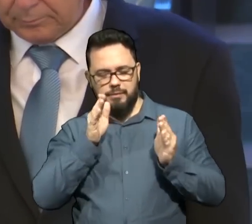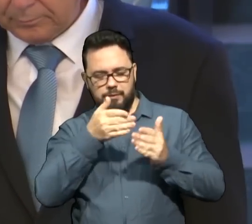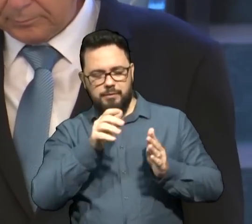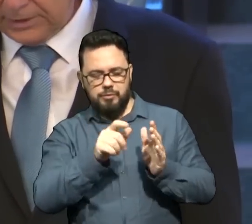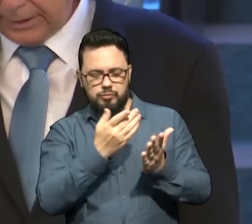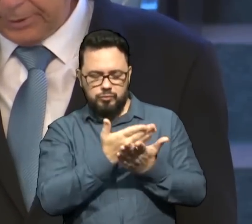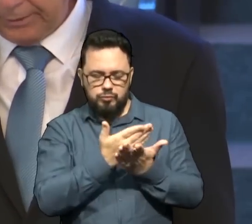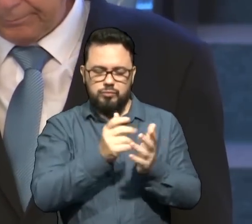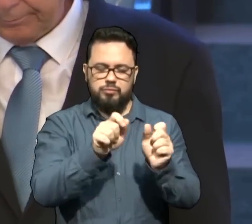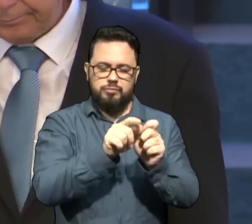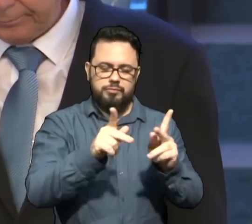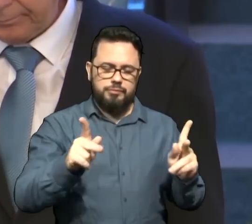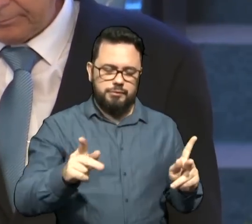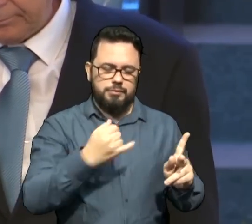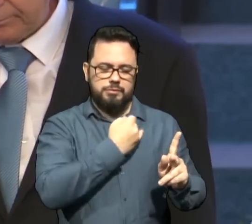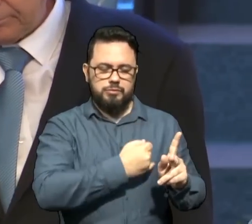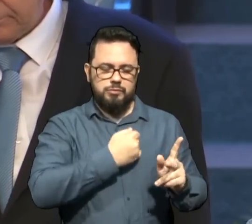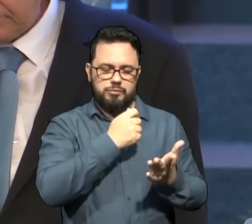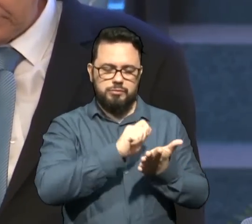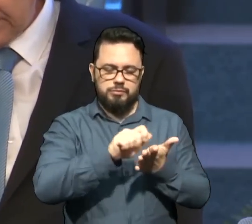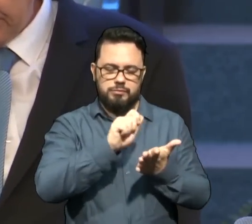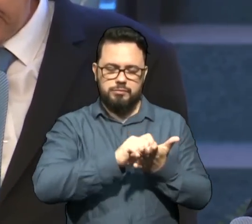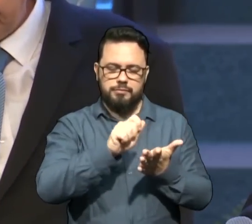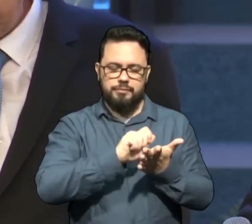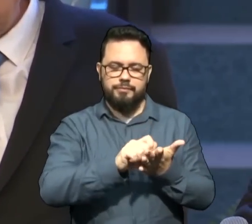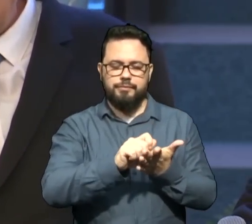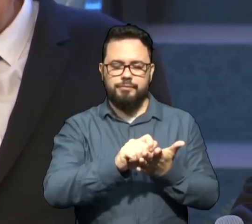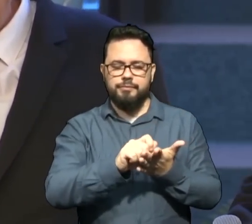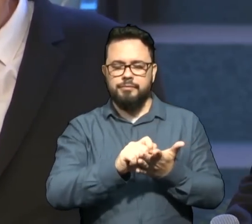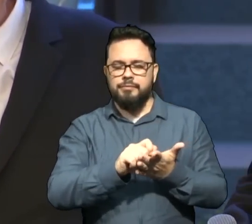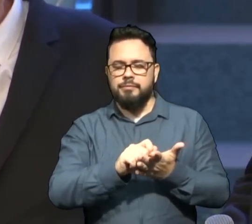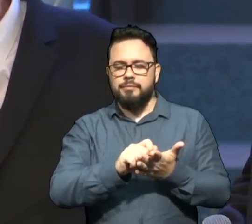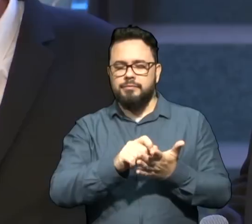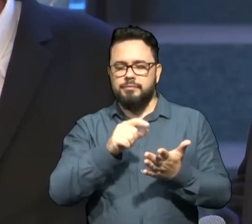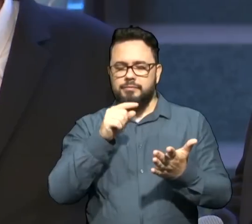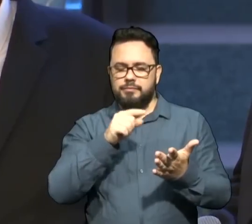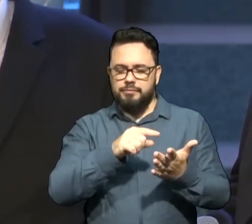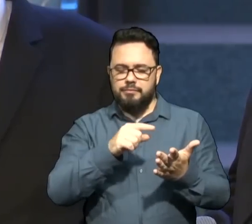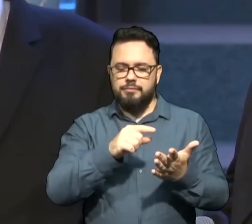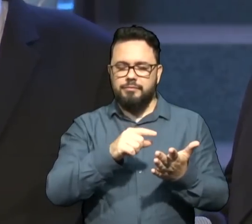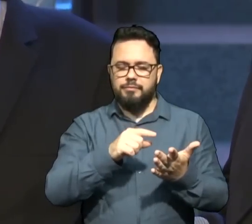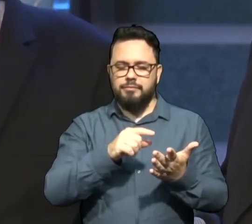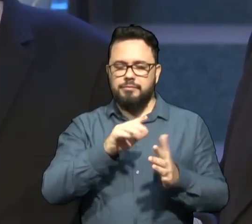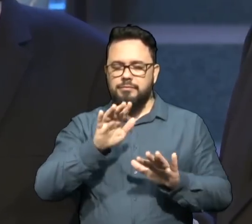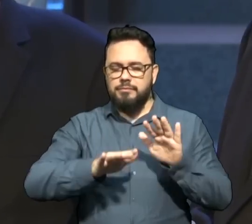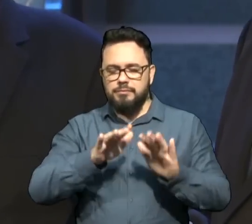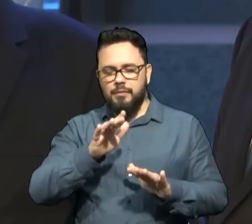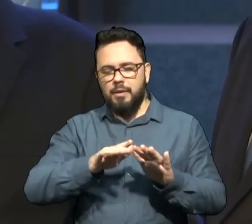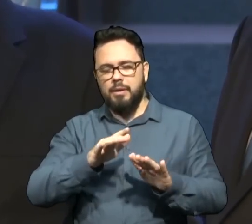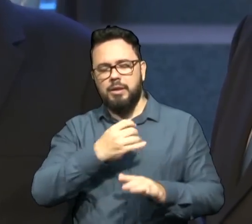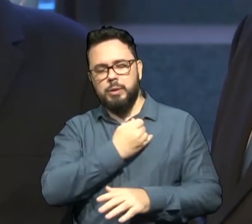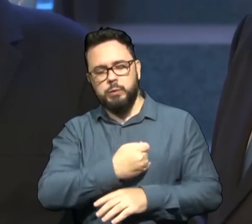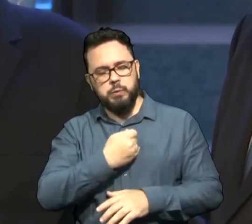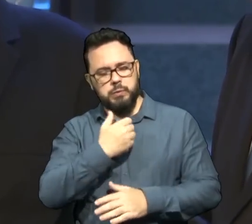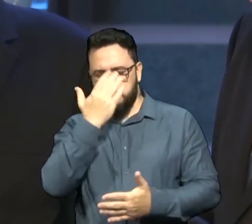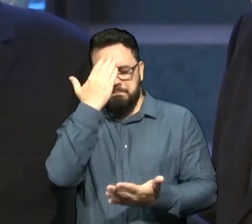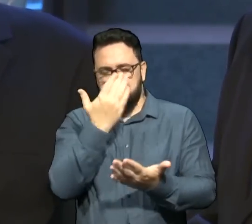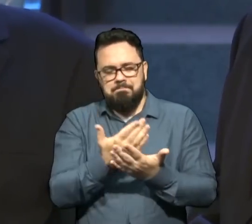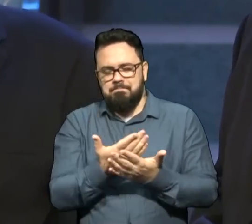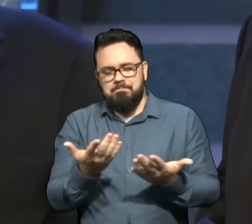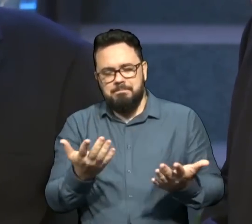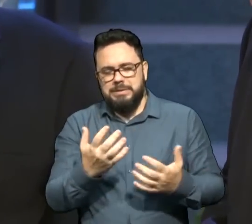pmos o livro do apocalipse ele foi para ali senhor talvez desacreditado